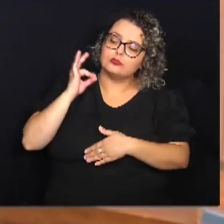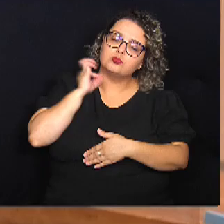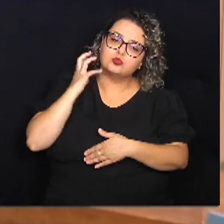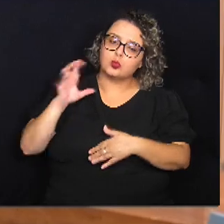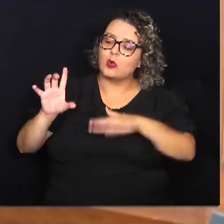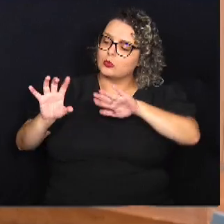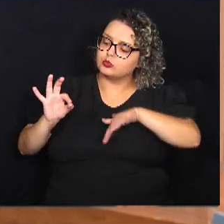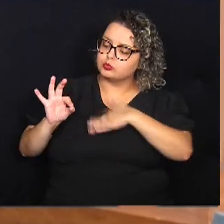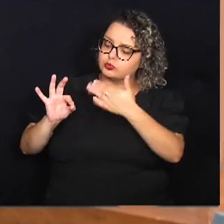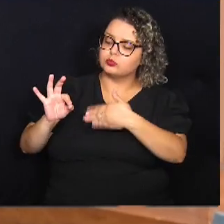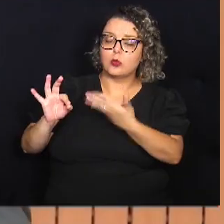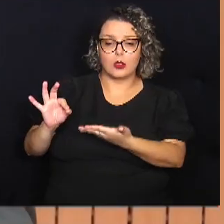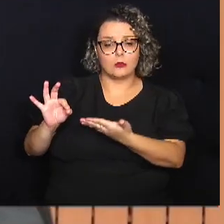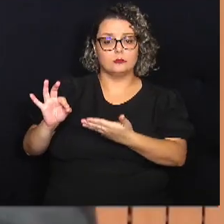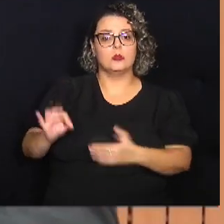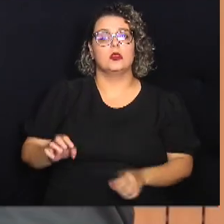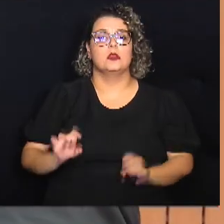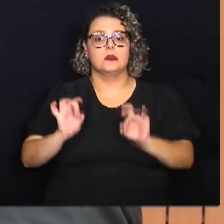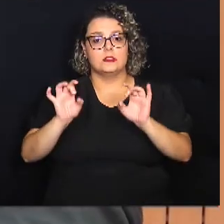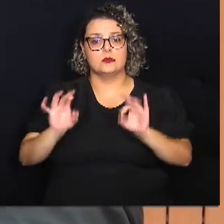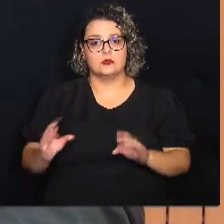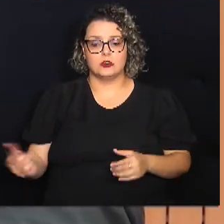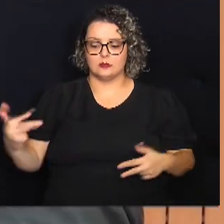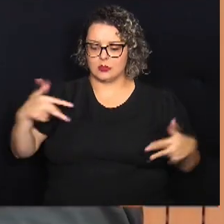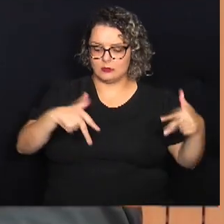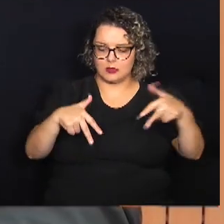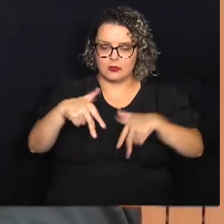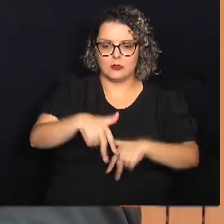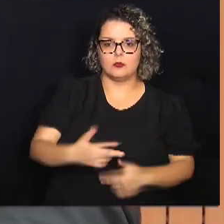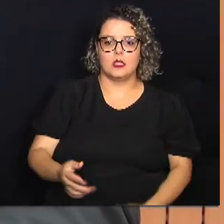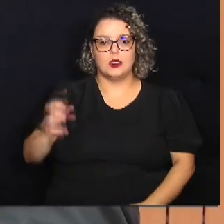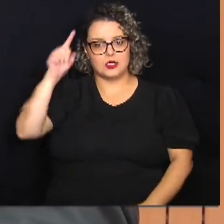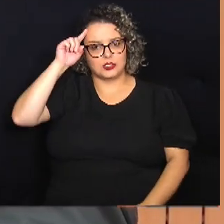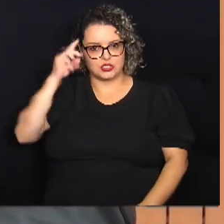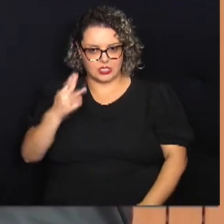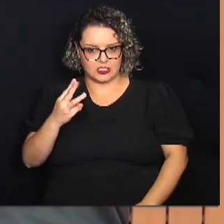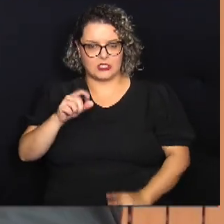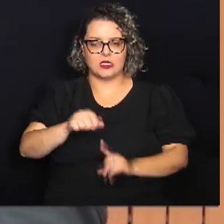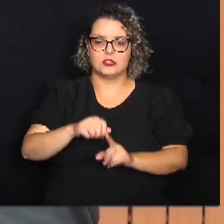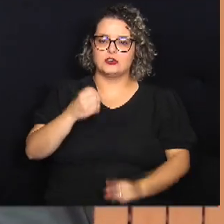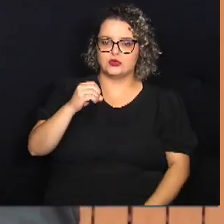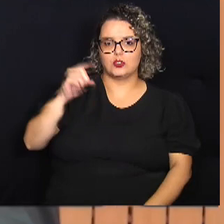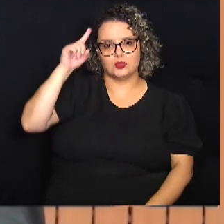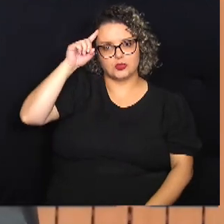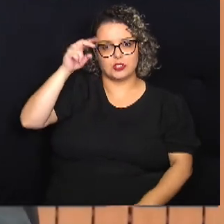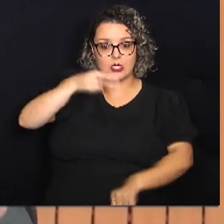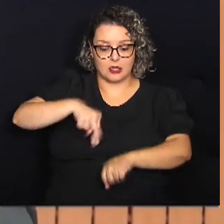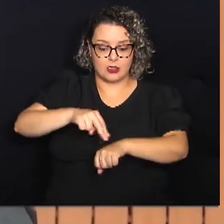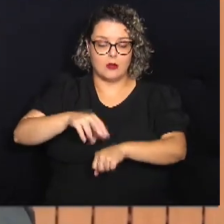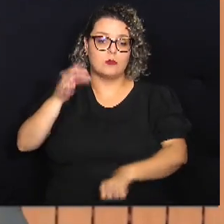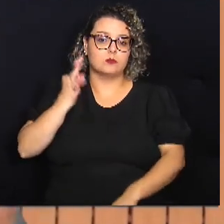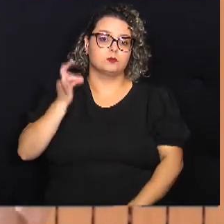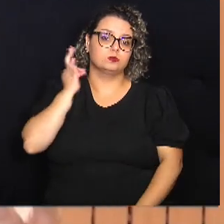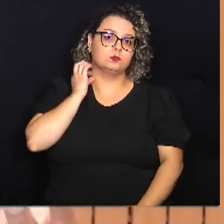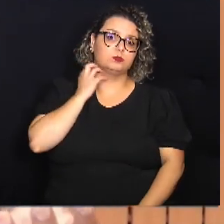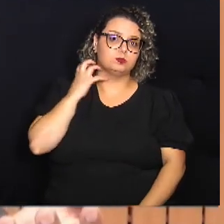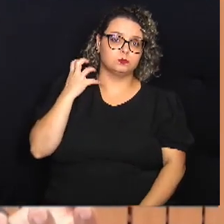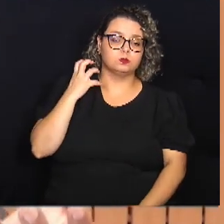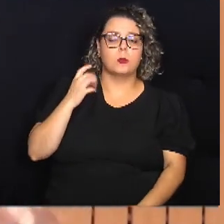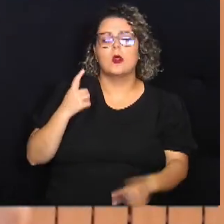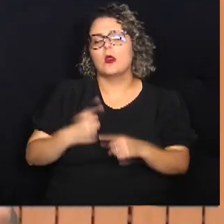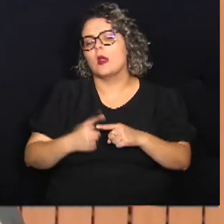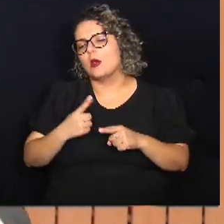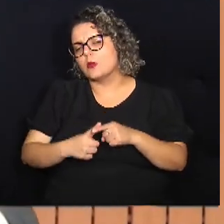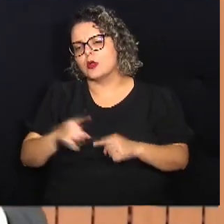de especialistas sobre o tema. O dia 3 de outubro a gente comemora o Dia Nacional da Abelha. E por que uma